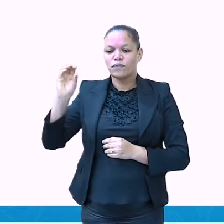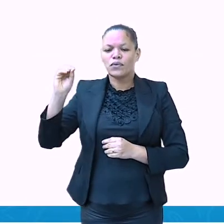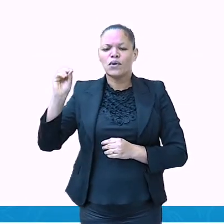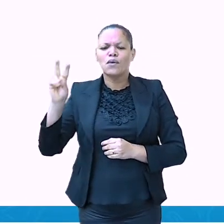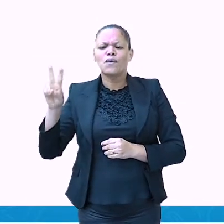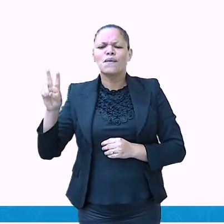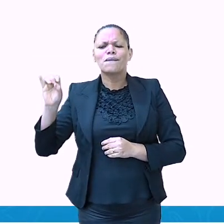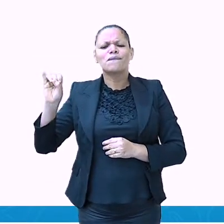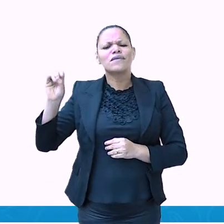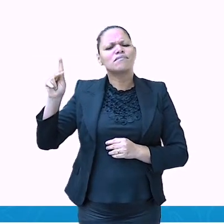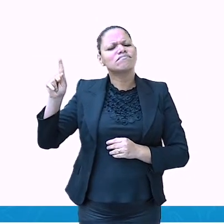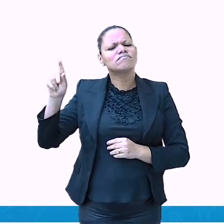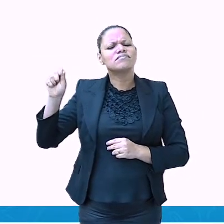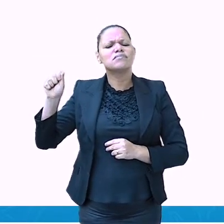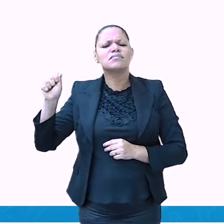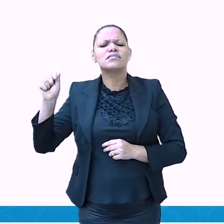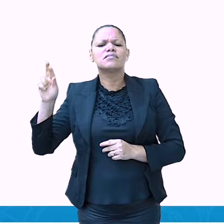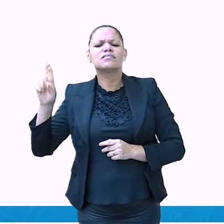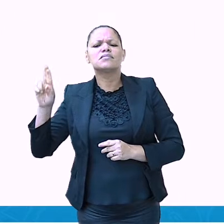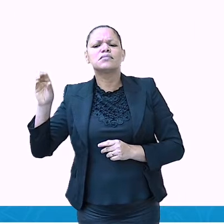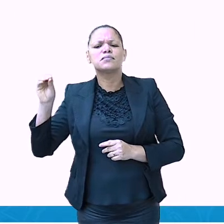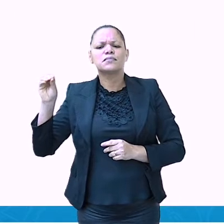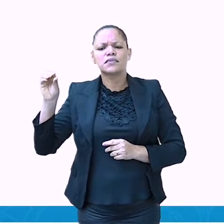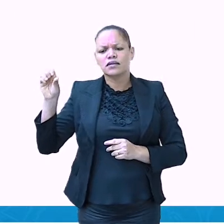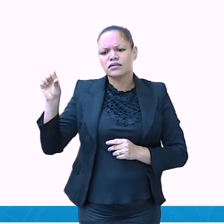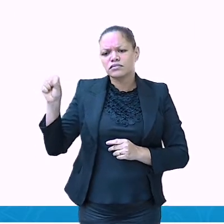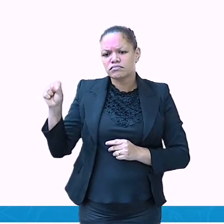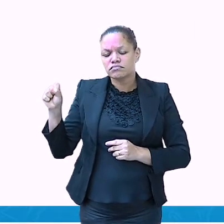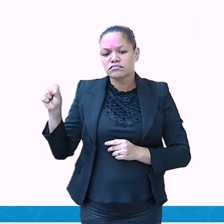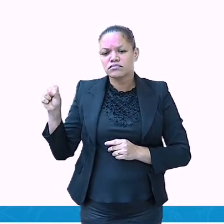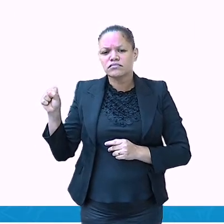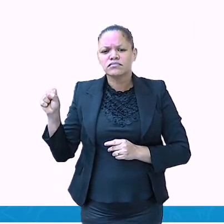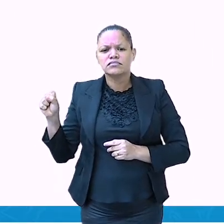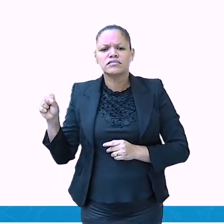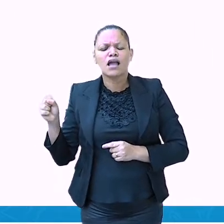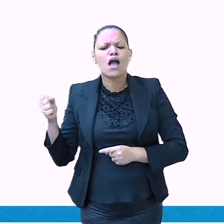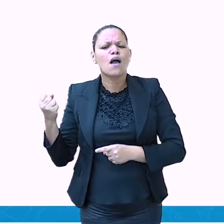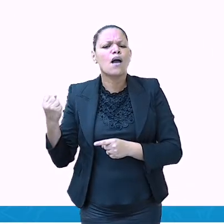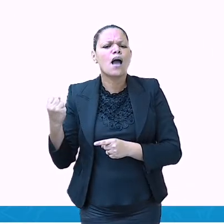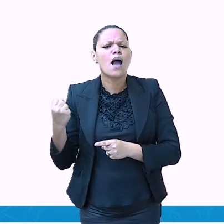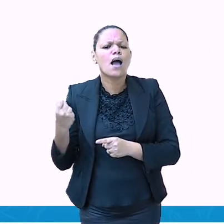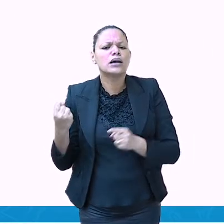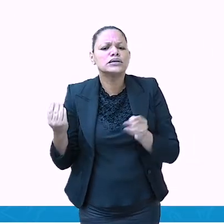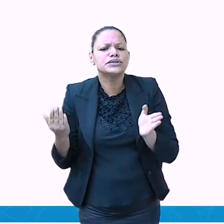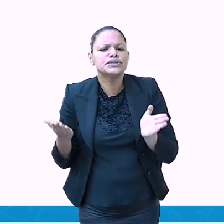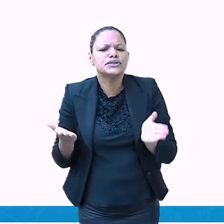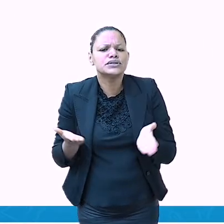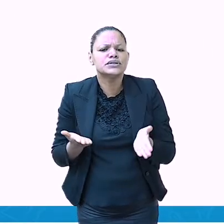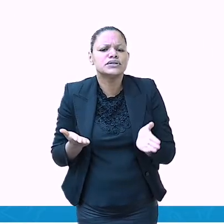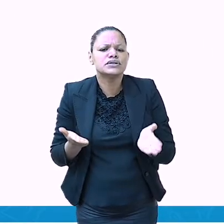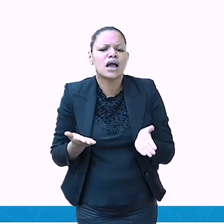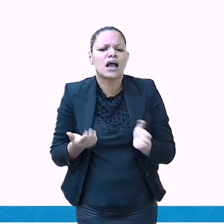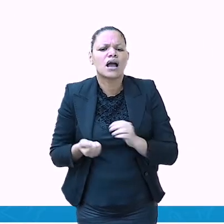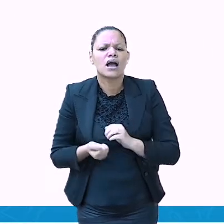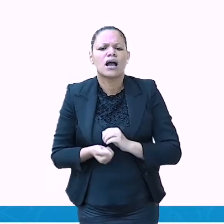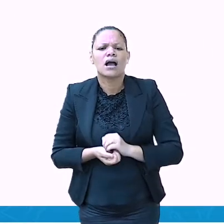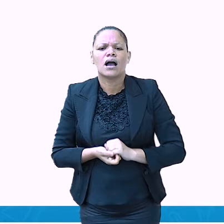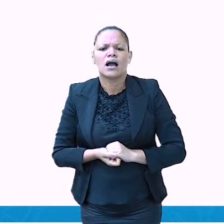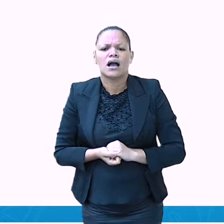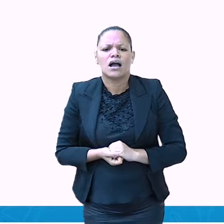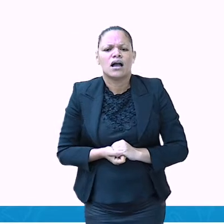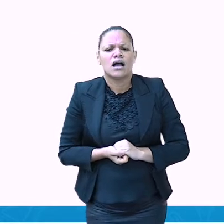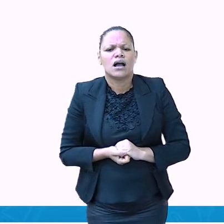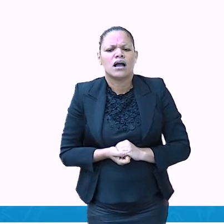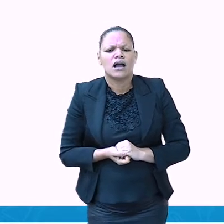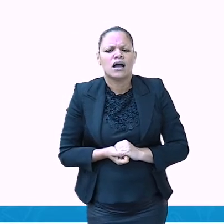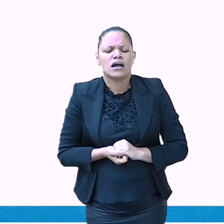é direto, porque o filhote nasce idêntico ao adulto. A